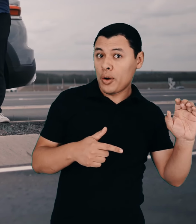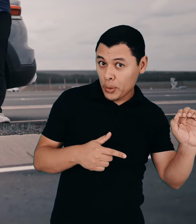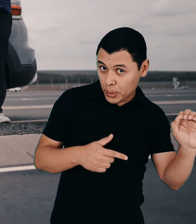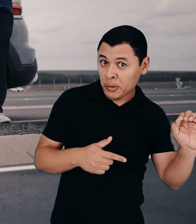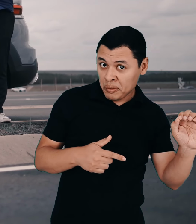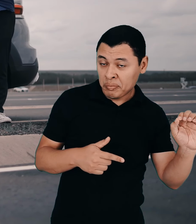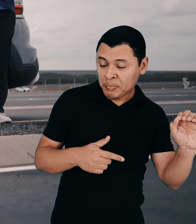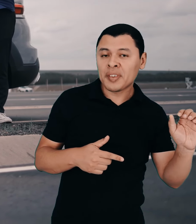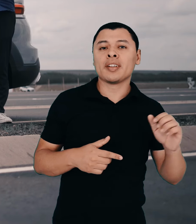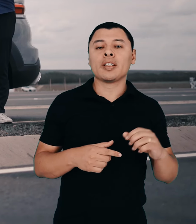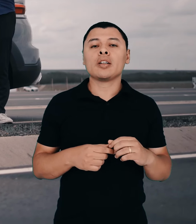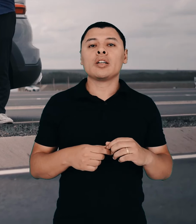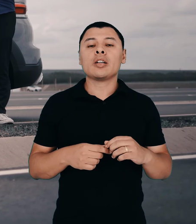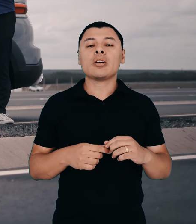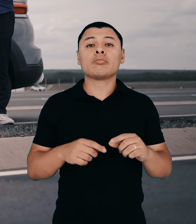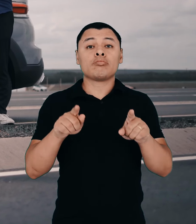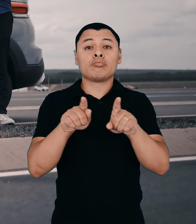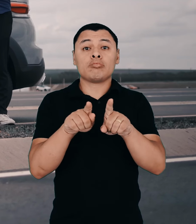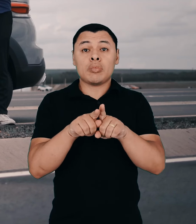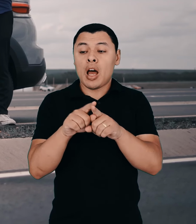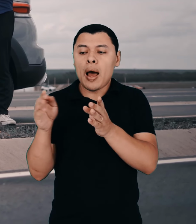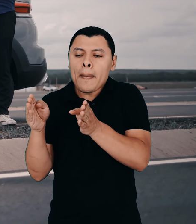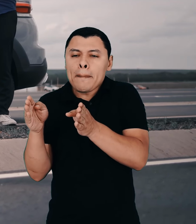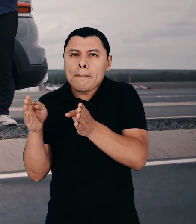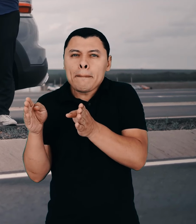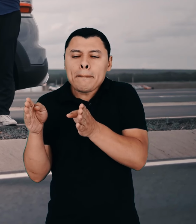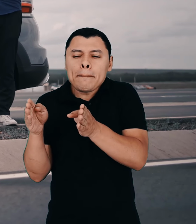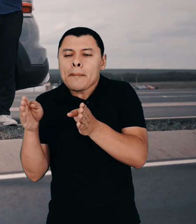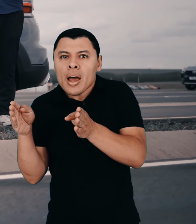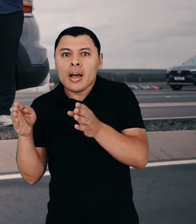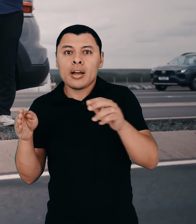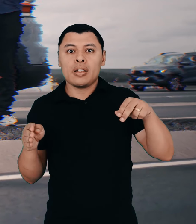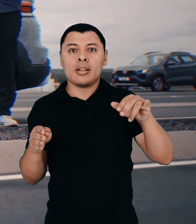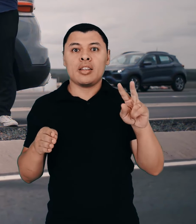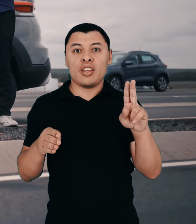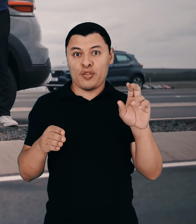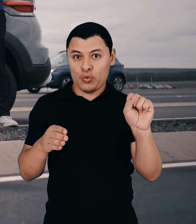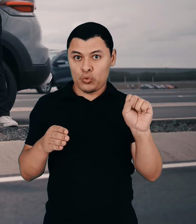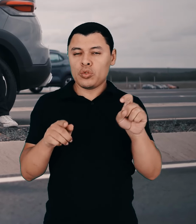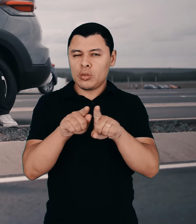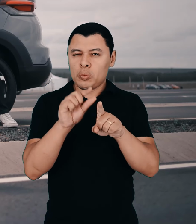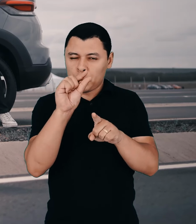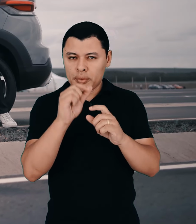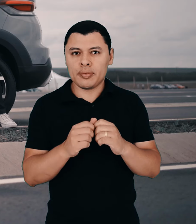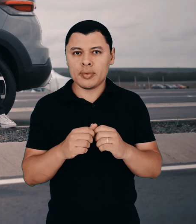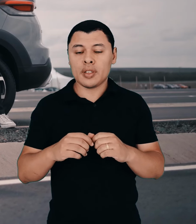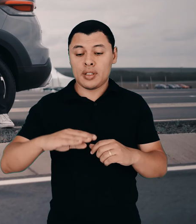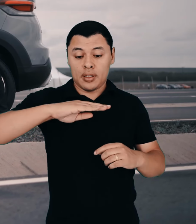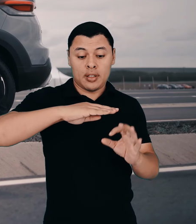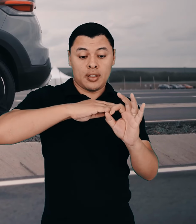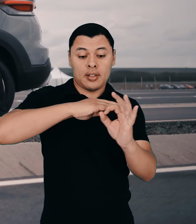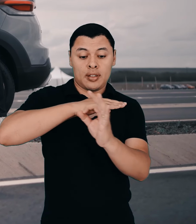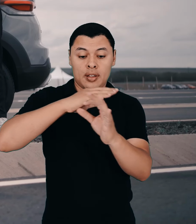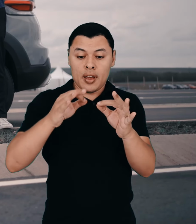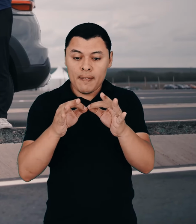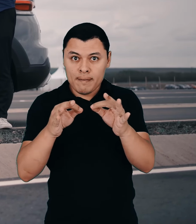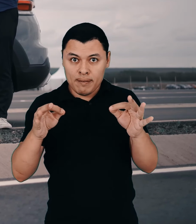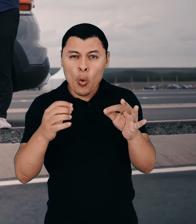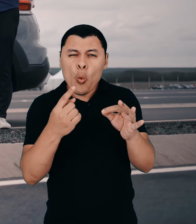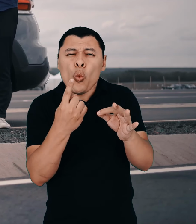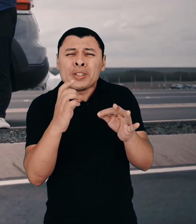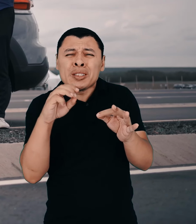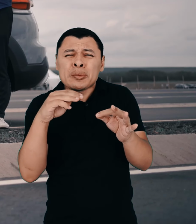cara do veículo, né? A gente está falando de 3 centímetros a mais, inclusive, que o próprio Nivus. Entre eixos, a gente tem aqui só 1 centímetro a mais